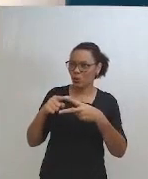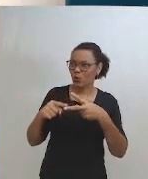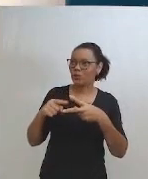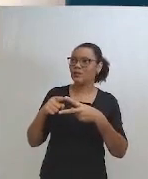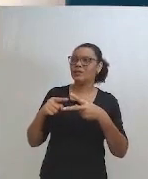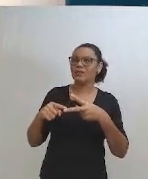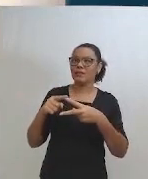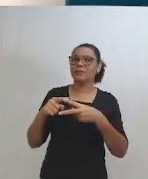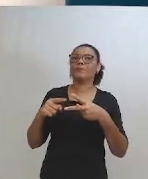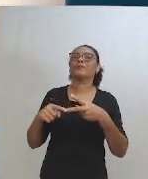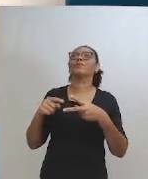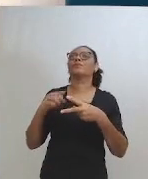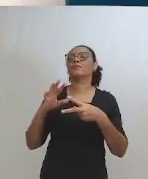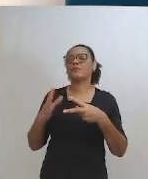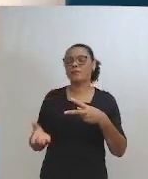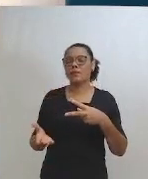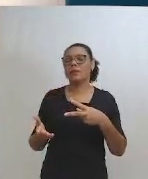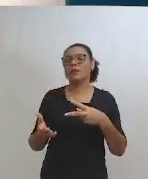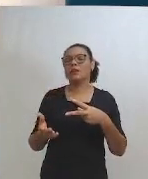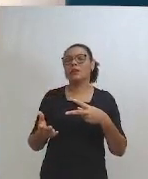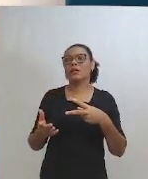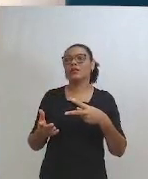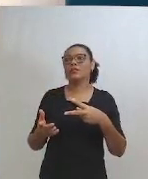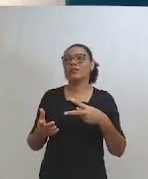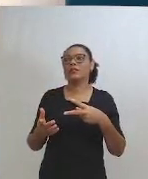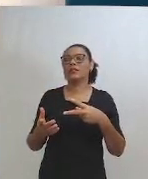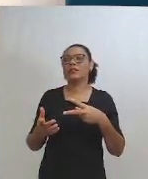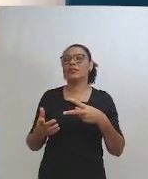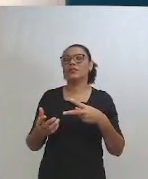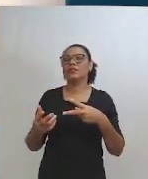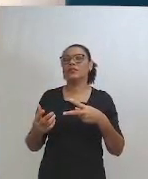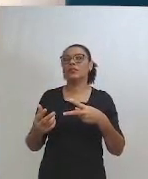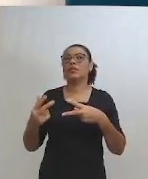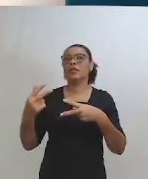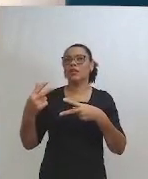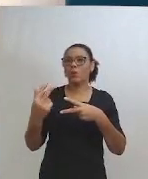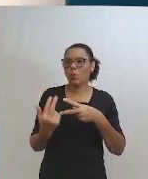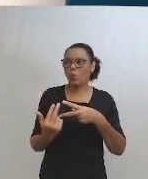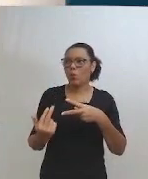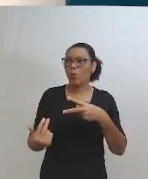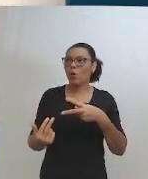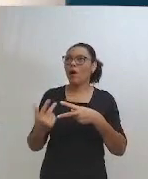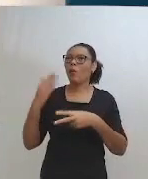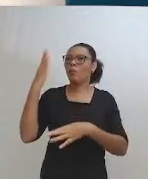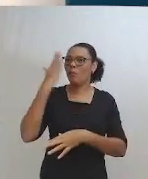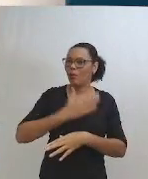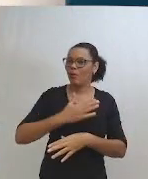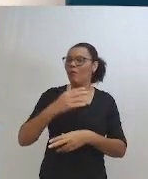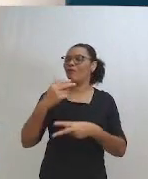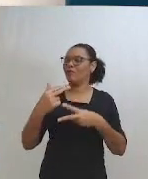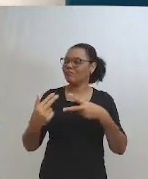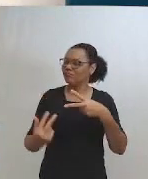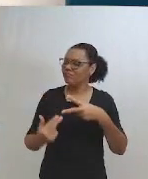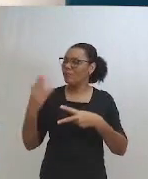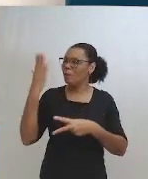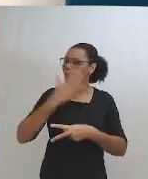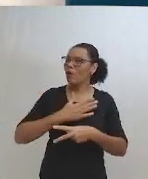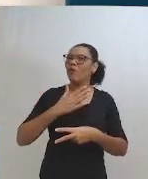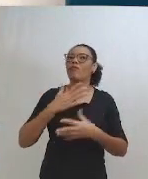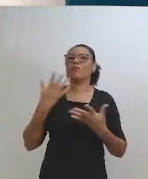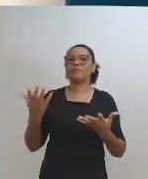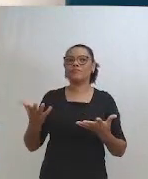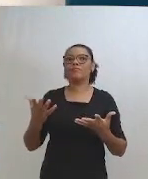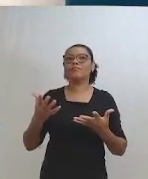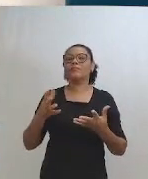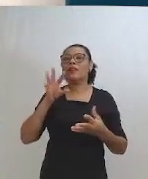respectivamente, por sua vez, estão suficientemente comprovadas com a prova oral produzida durante a